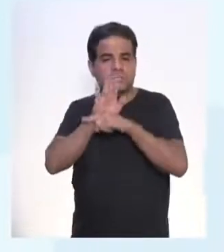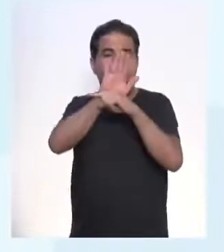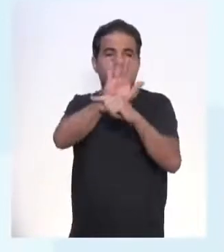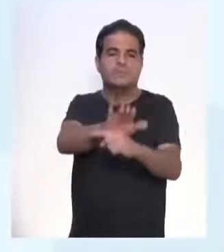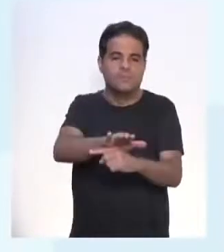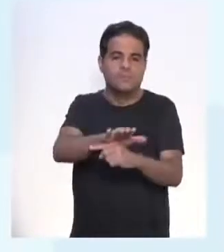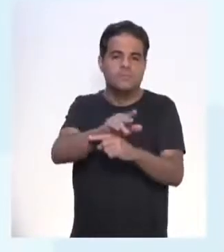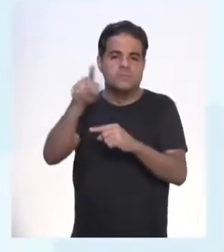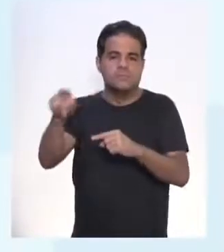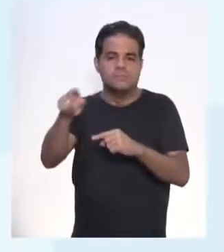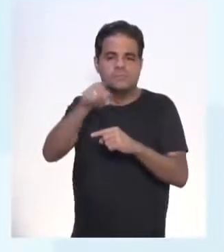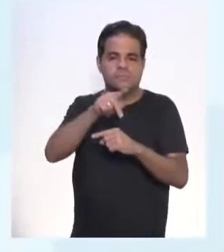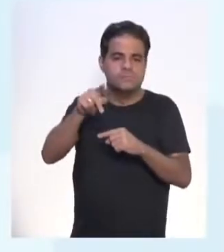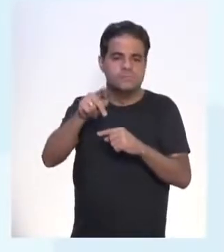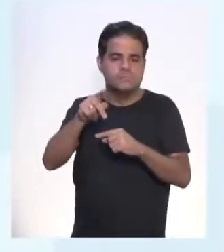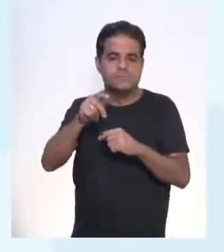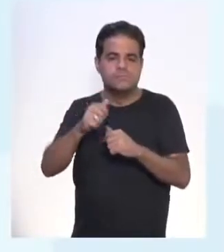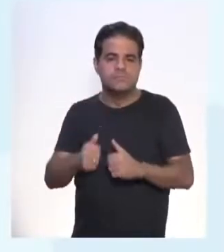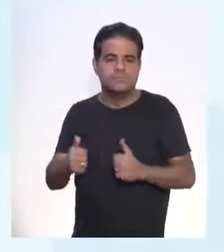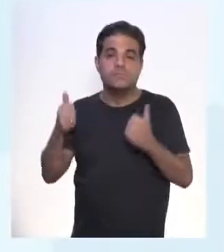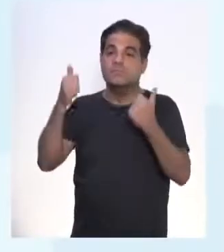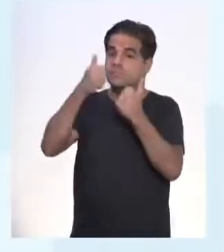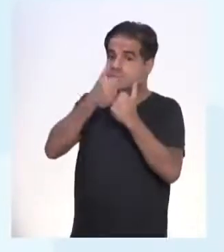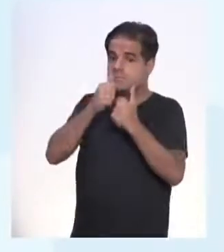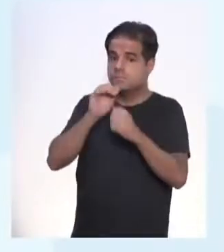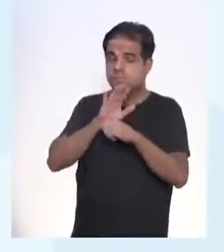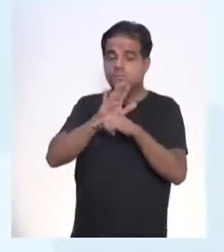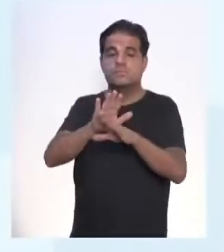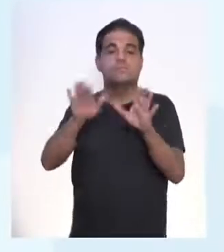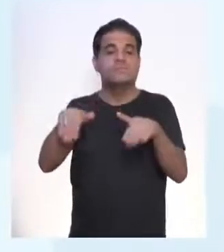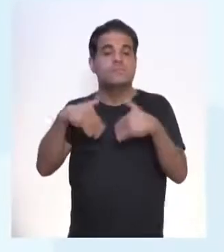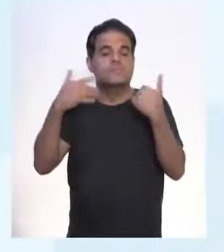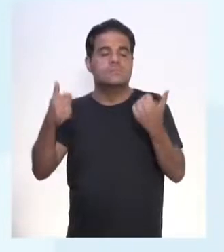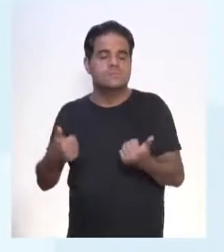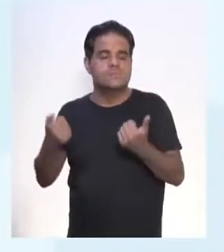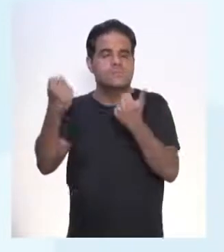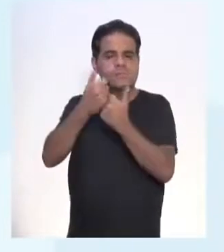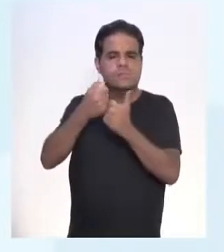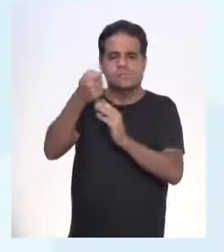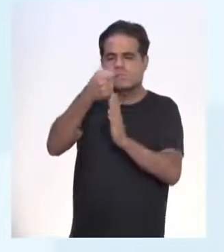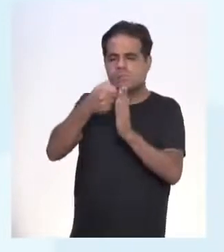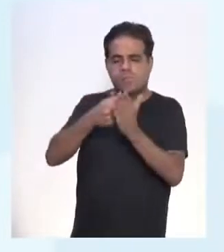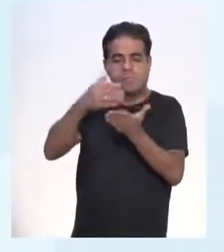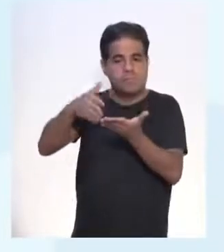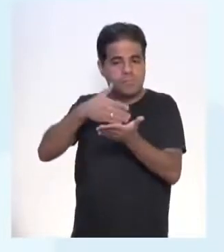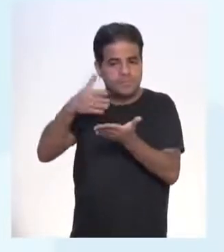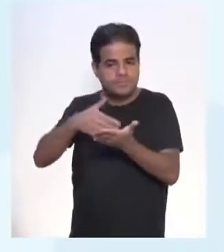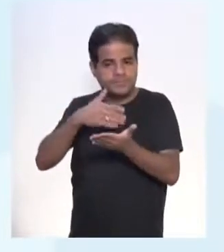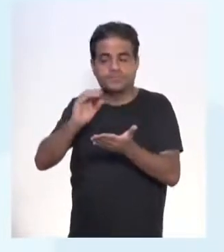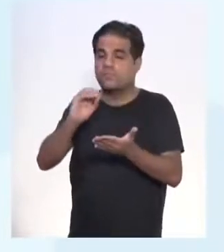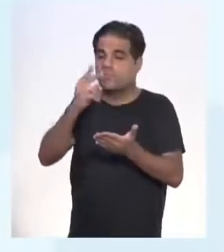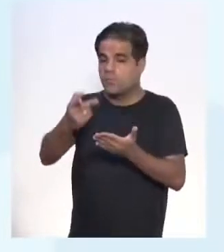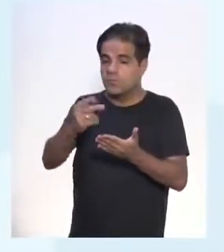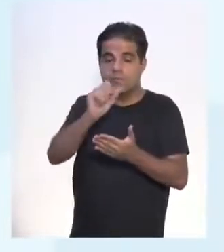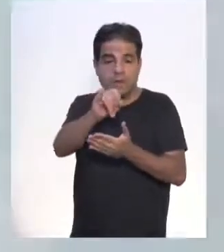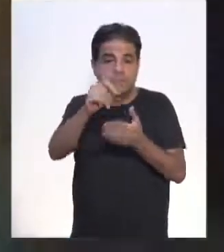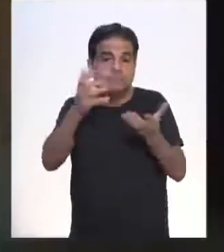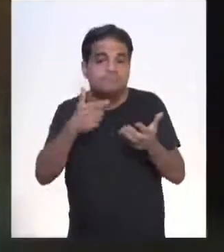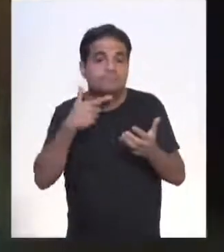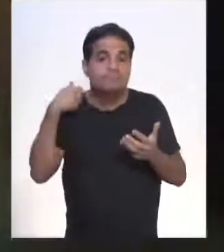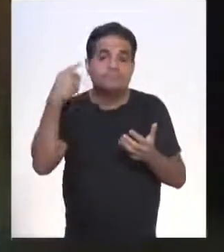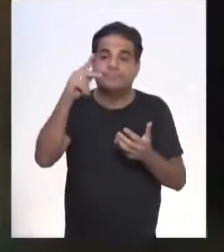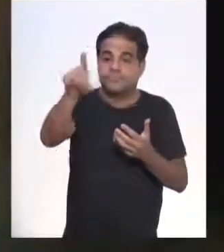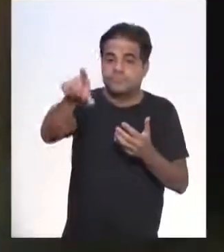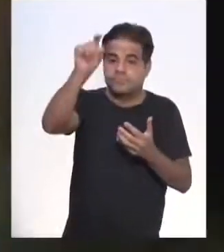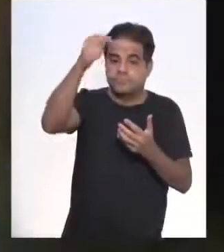professor de filosofia de vocês, né? Com o auxílio do caderno do aluno, ou caso vocês prefiram